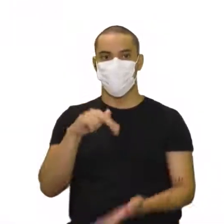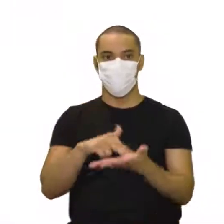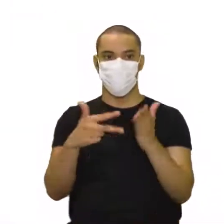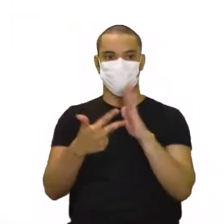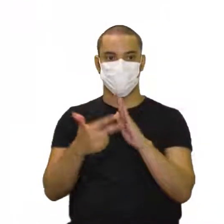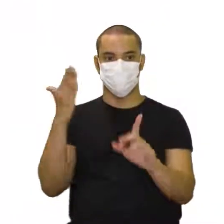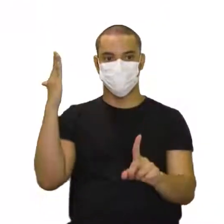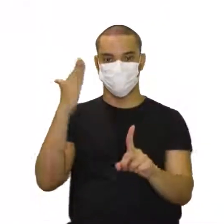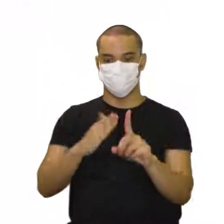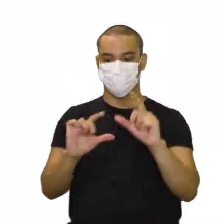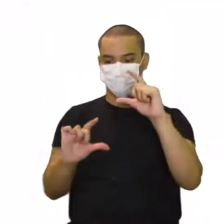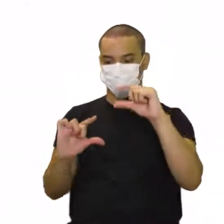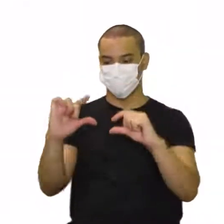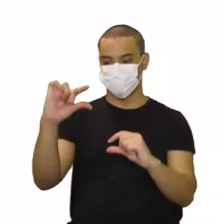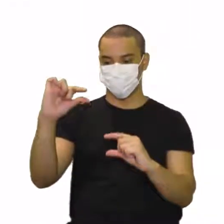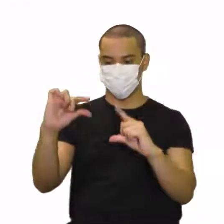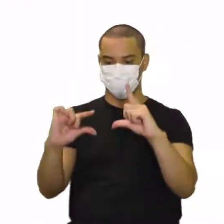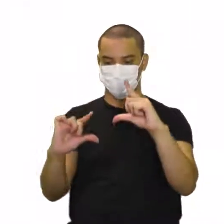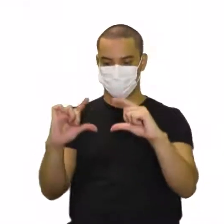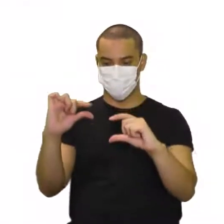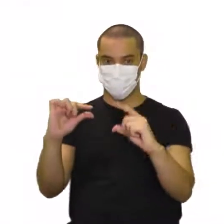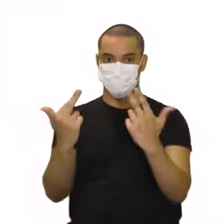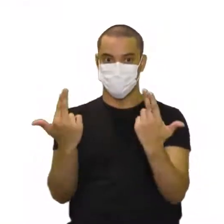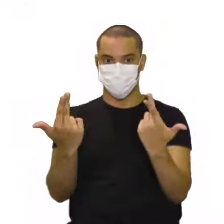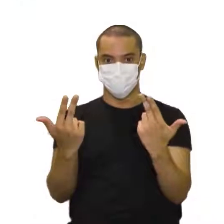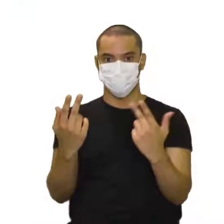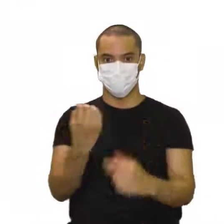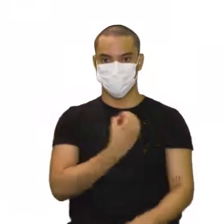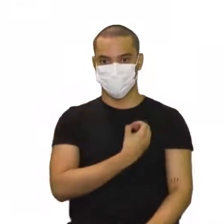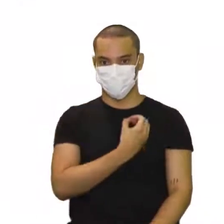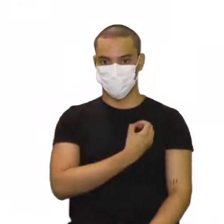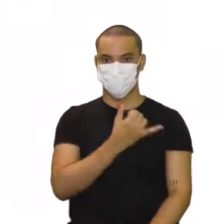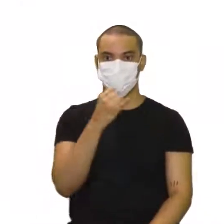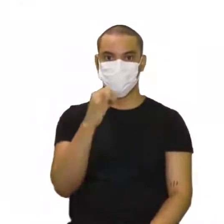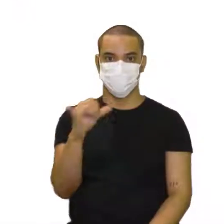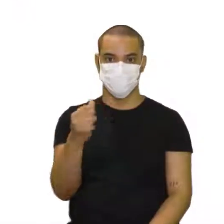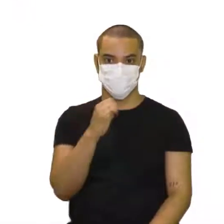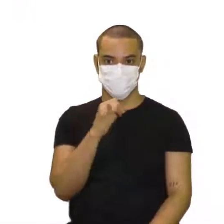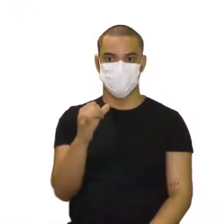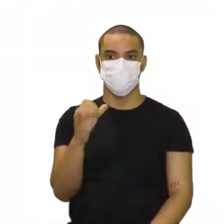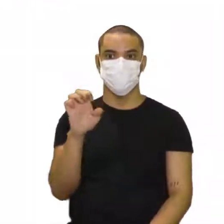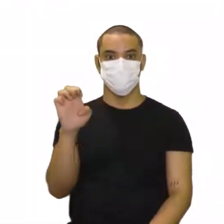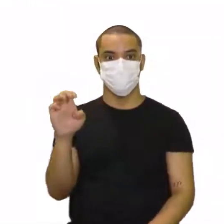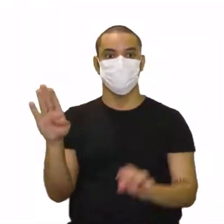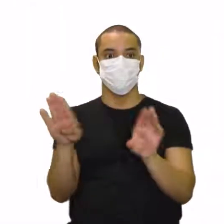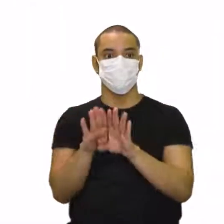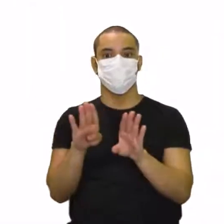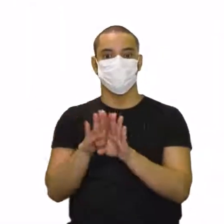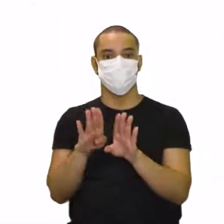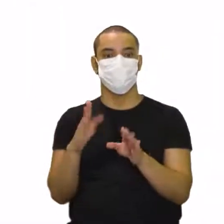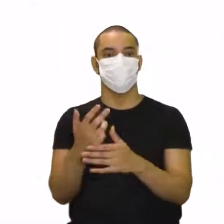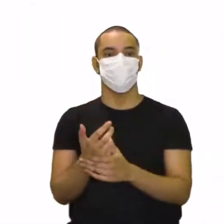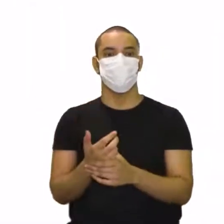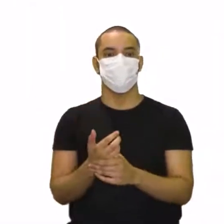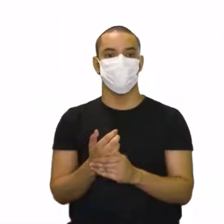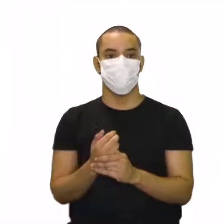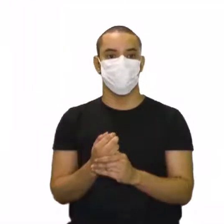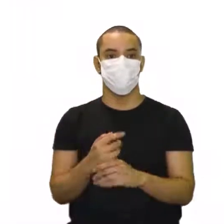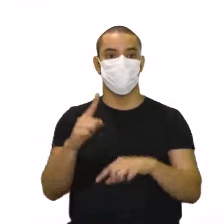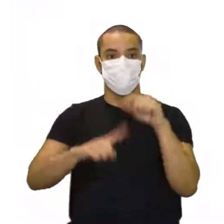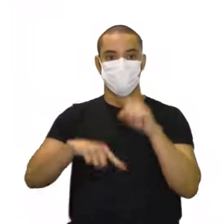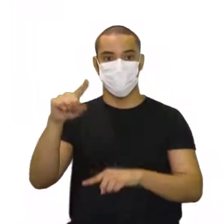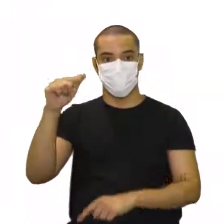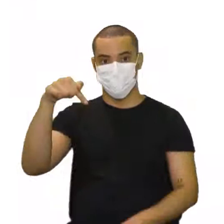diretamente proporcional ao valor do campo elétrico e da carga Q. Então,